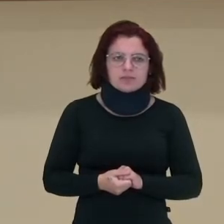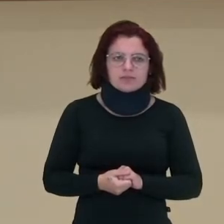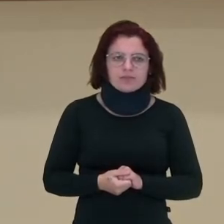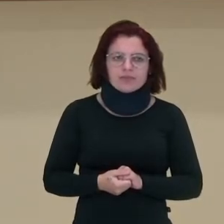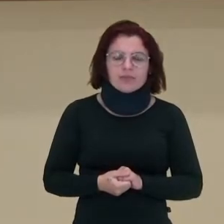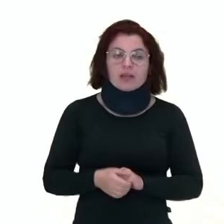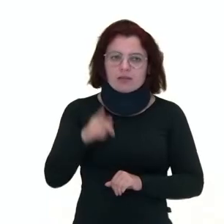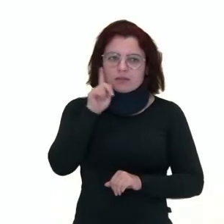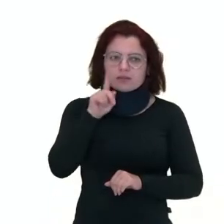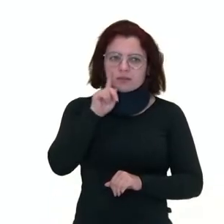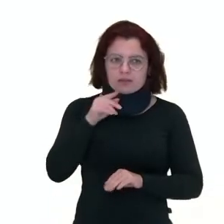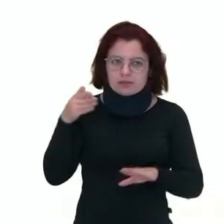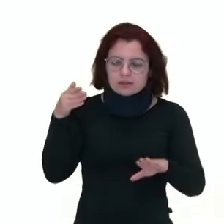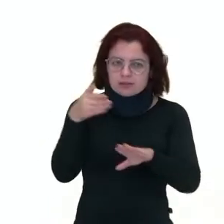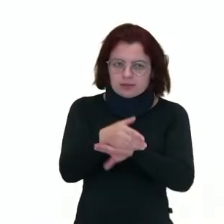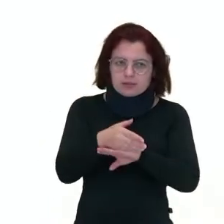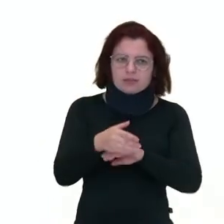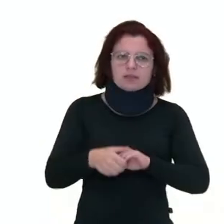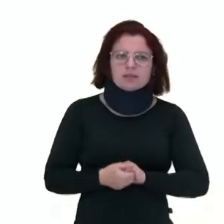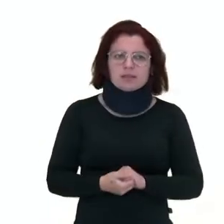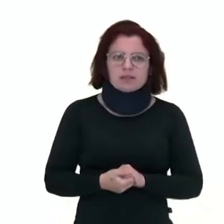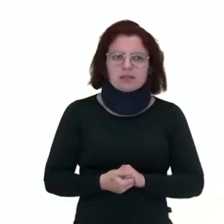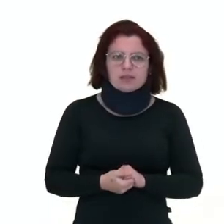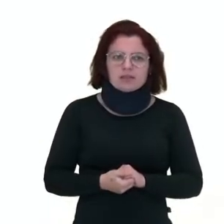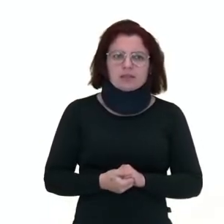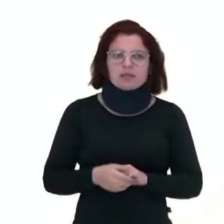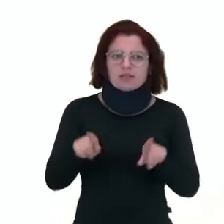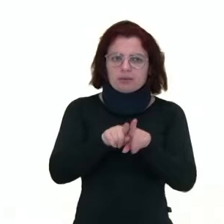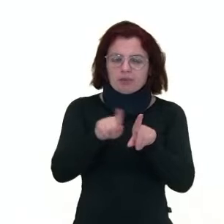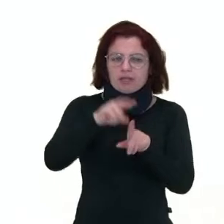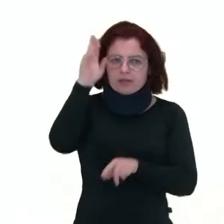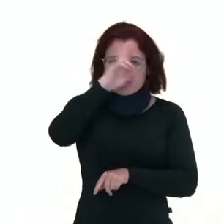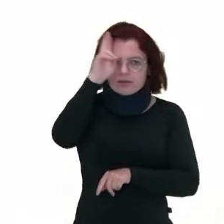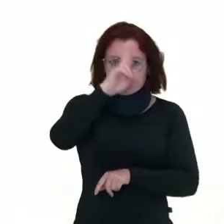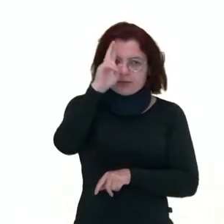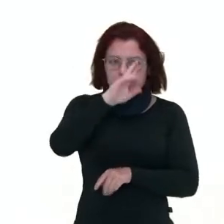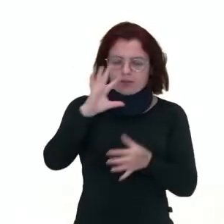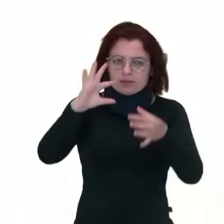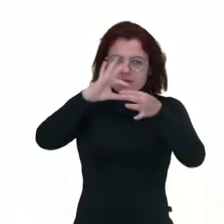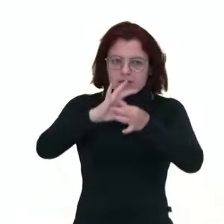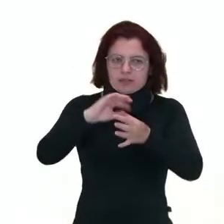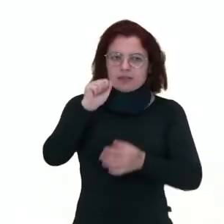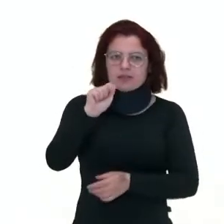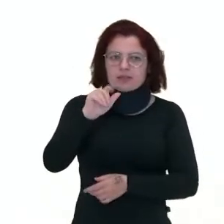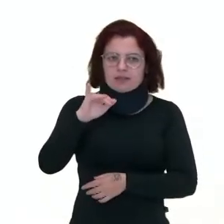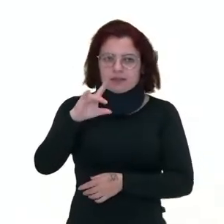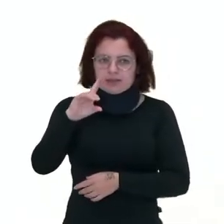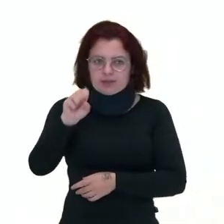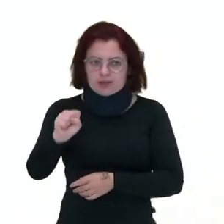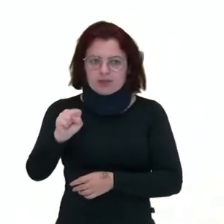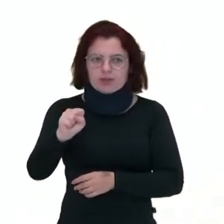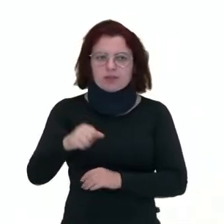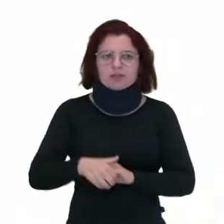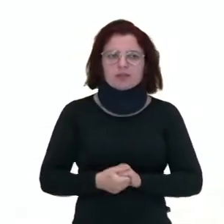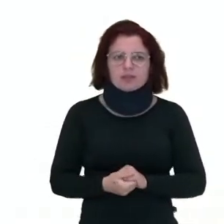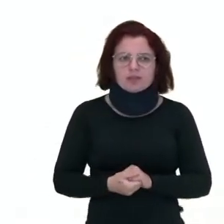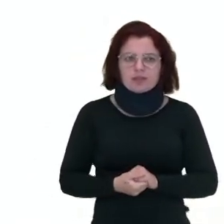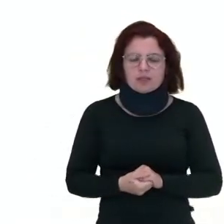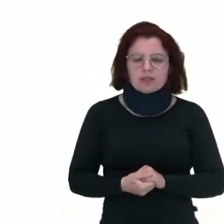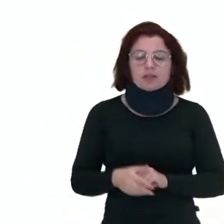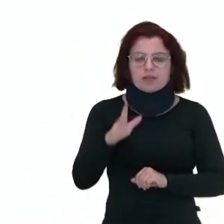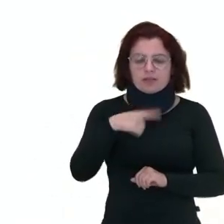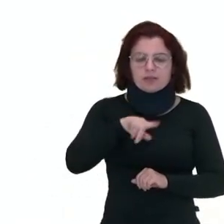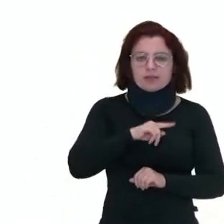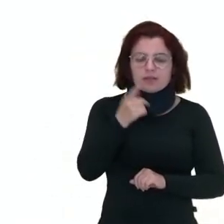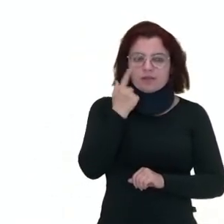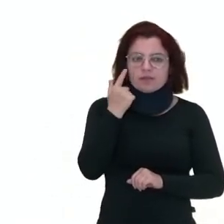dos Estados Unidos e também da União Soviética, que havia sido atacada pelos alemães, a gente vai